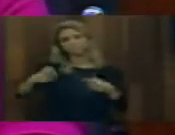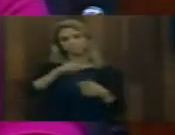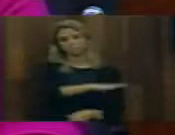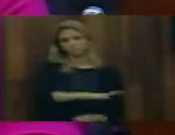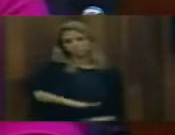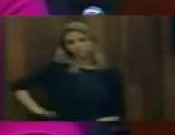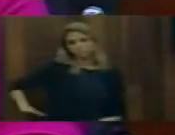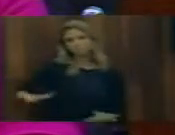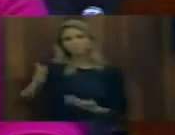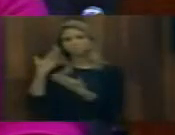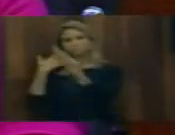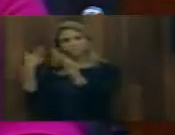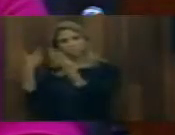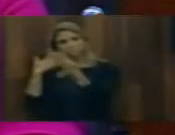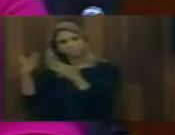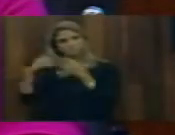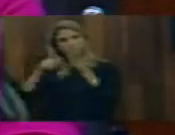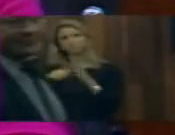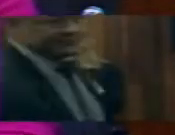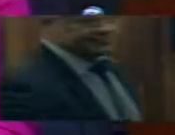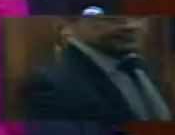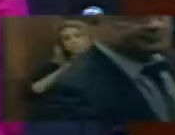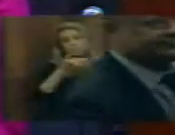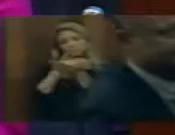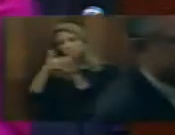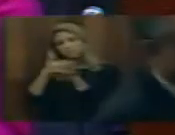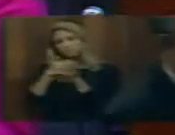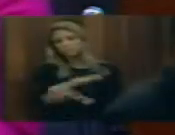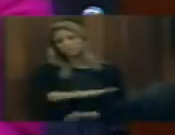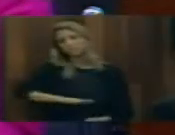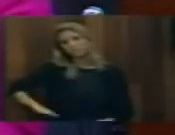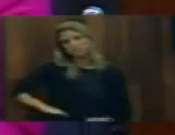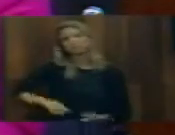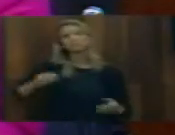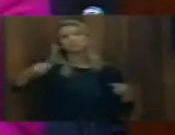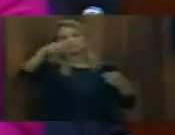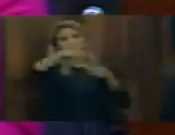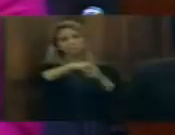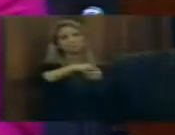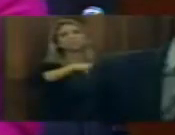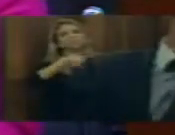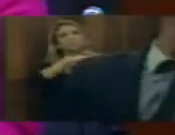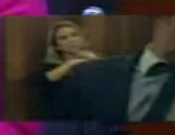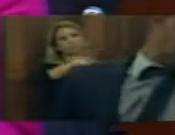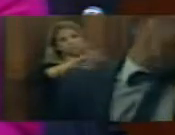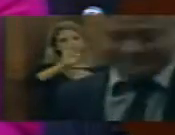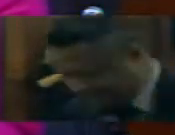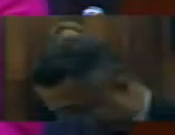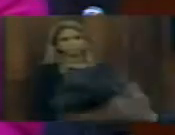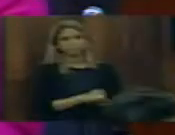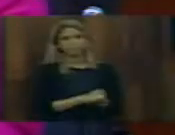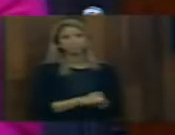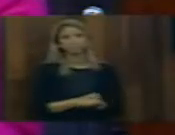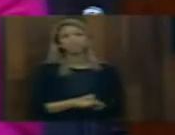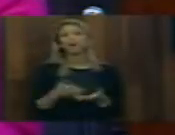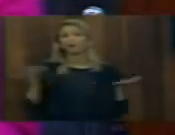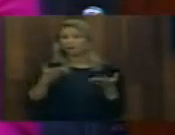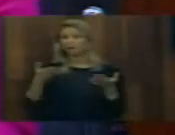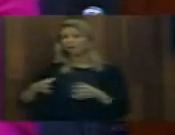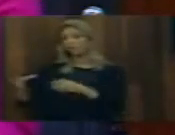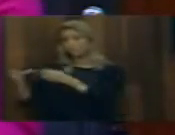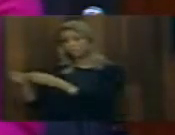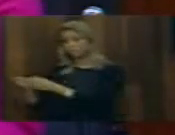atendimento à primeira infância no âmbito do município de Cabo Frio. Ordem do dia, parecer favorável da Comissão de Constituição e